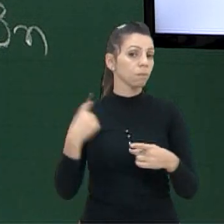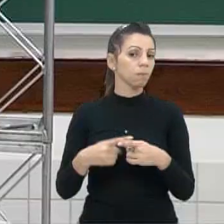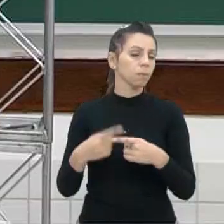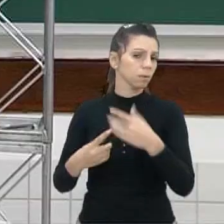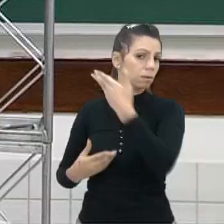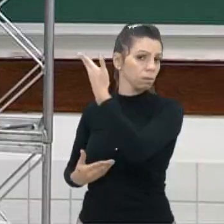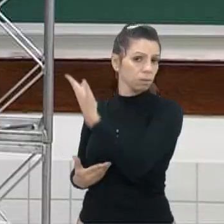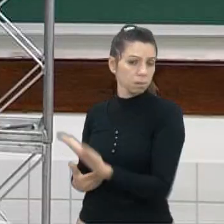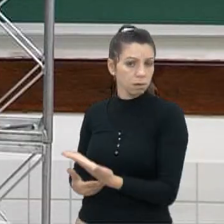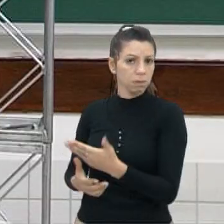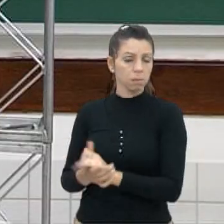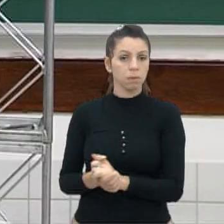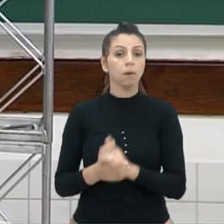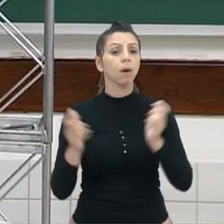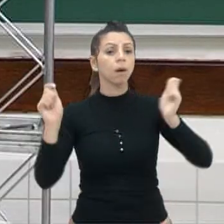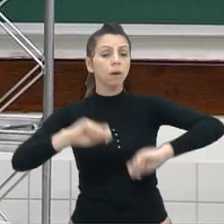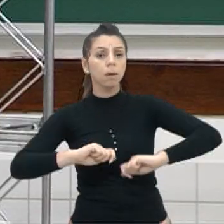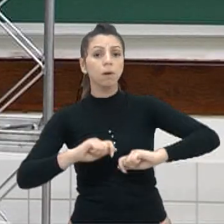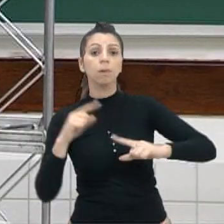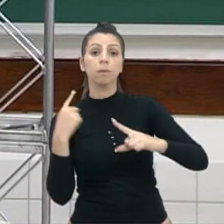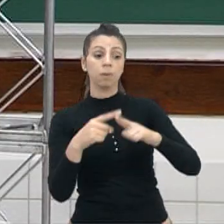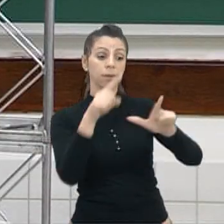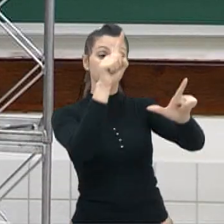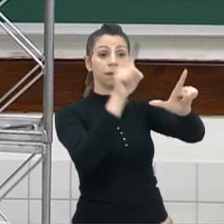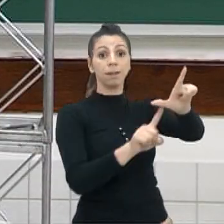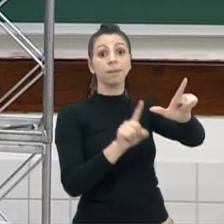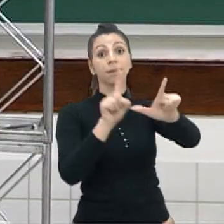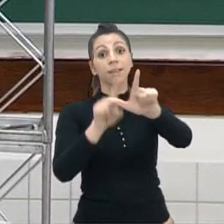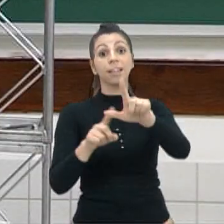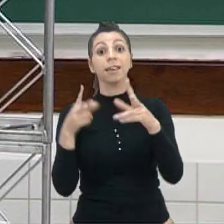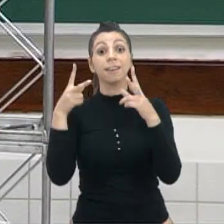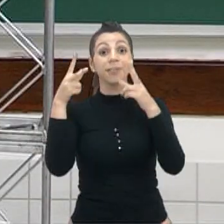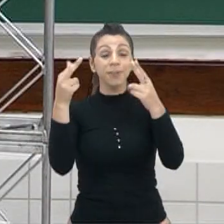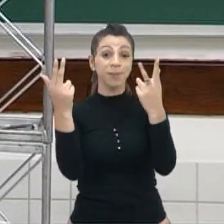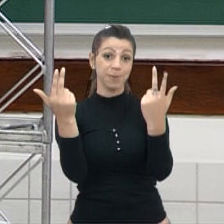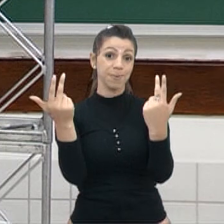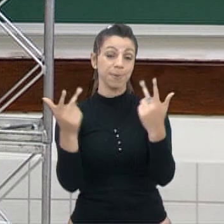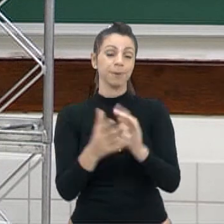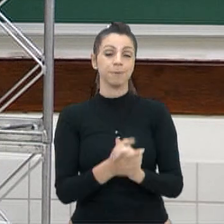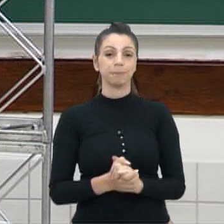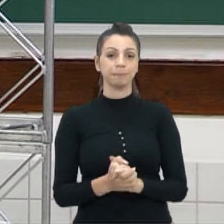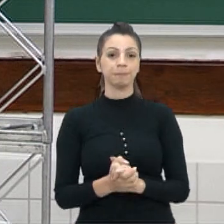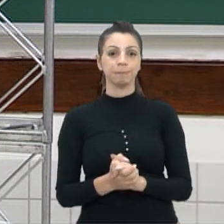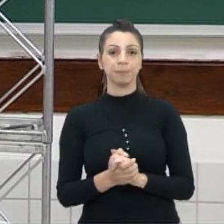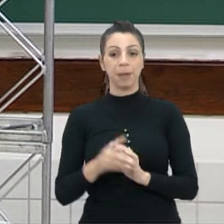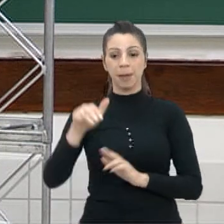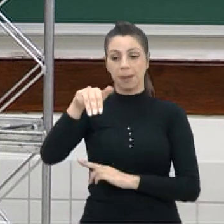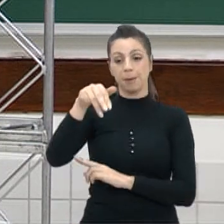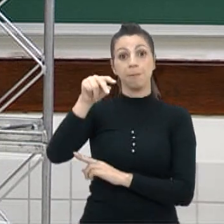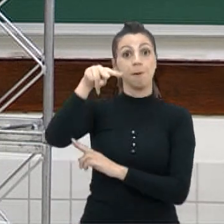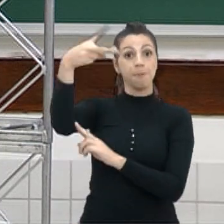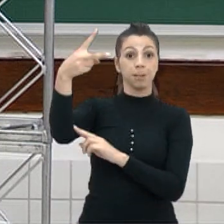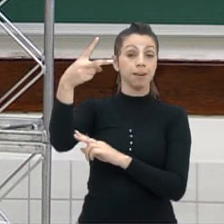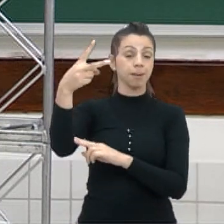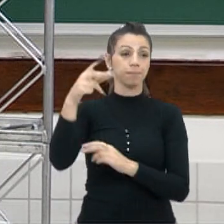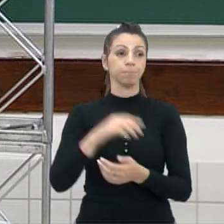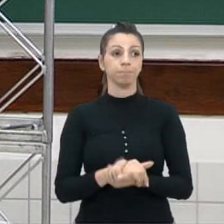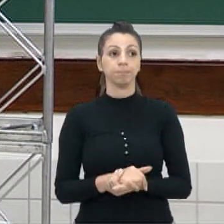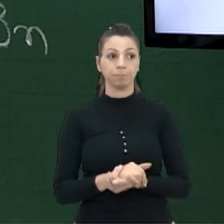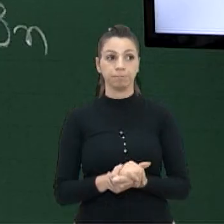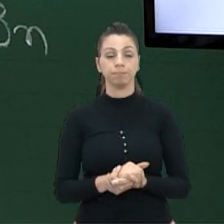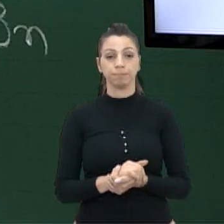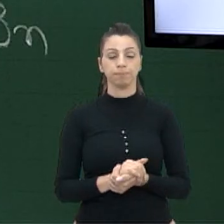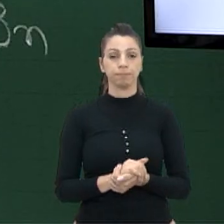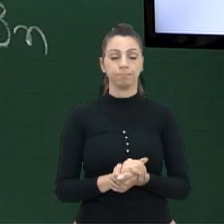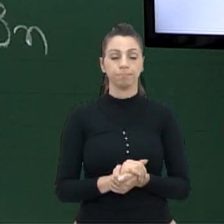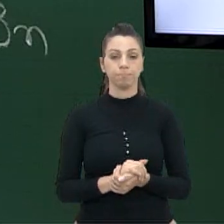porque a parte literal é a mesma, m ao quadrado. Na letra B, vou fazer o mesmo trabalho, eliminar esse parênteses